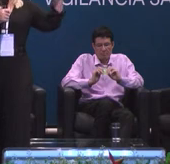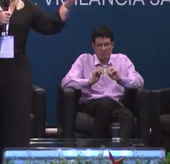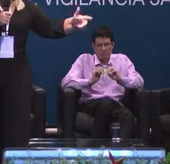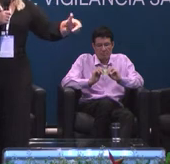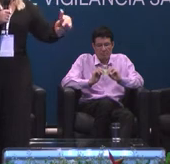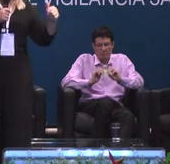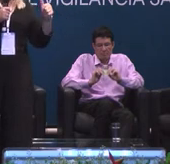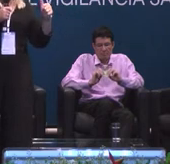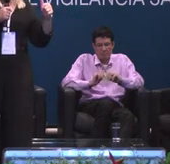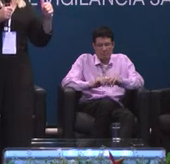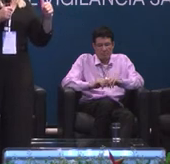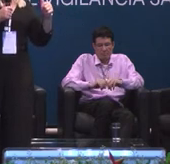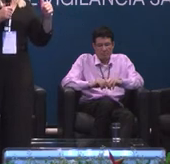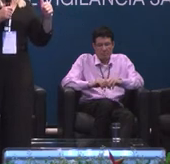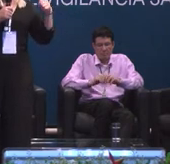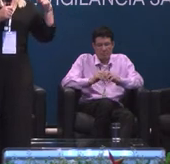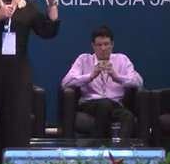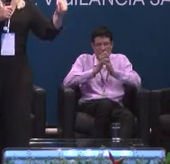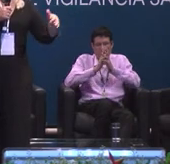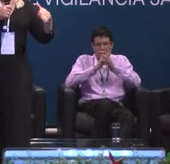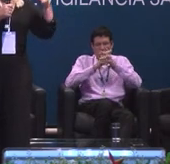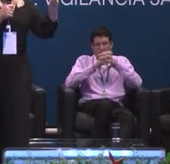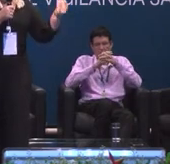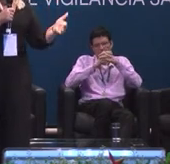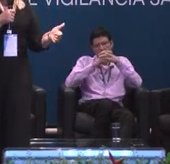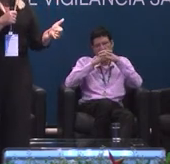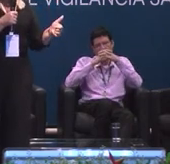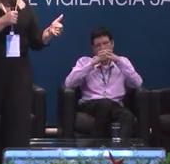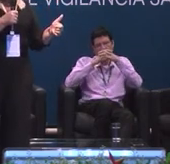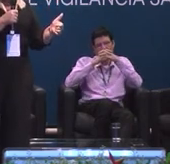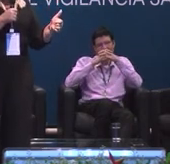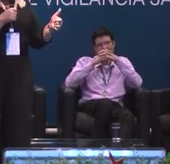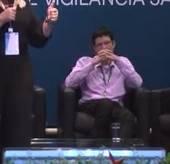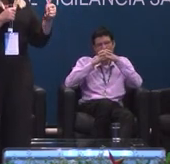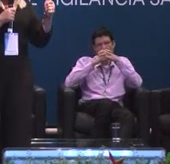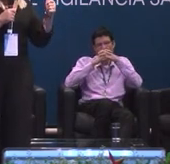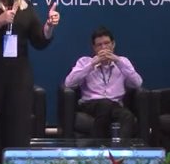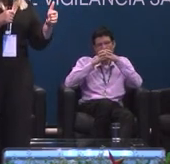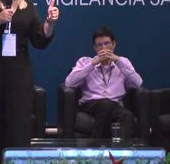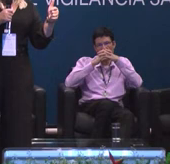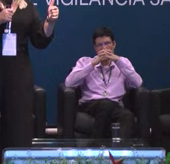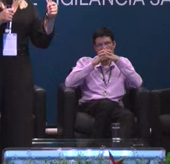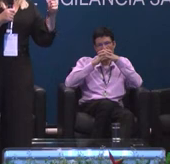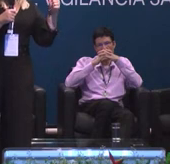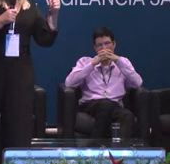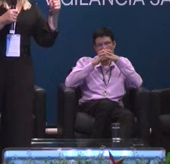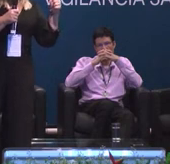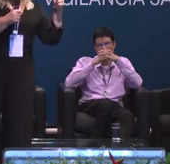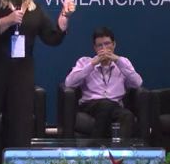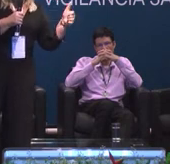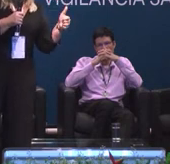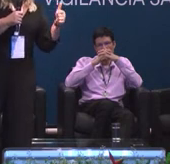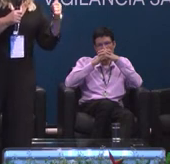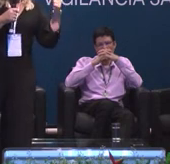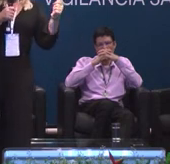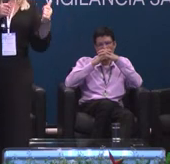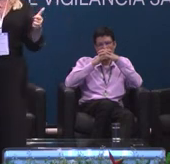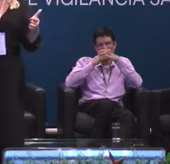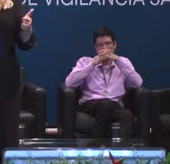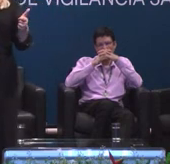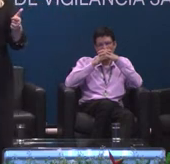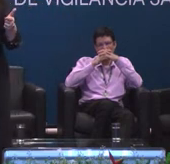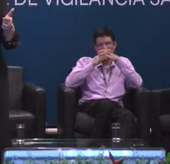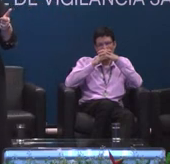de controle, quanto aos conteúdos, quanto aos prazos. A falta, o estabelecimento das fontes